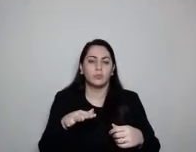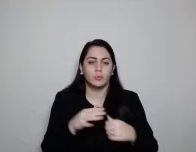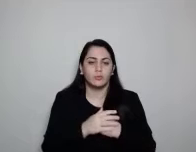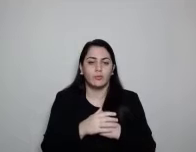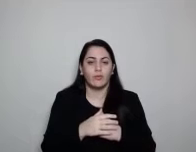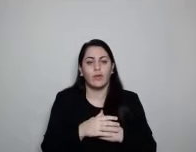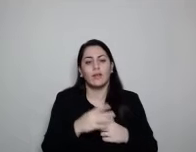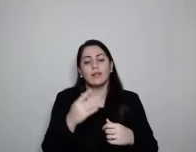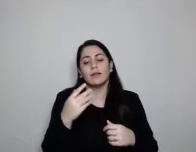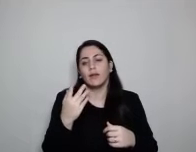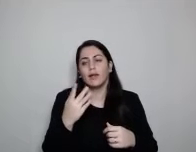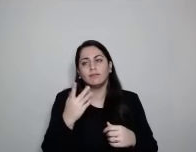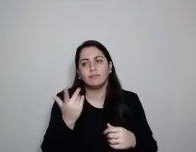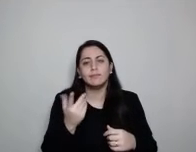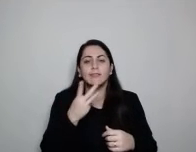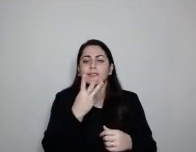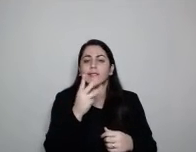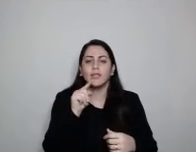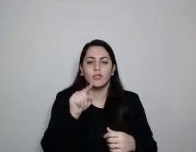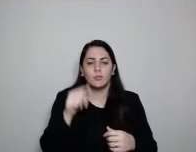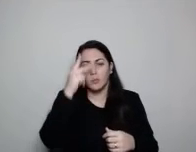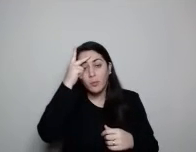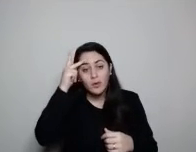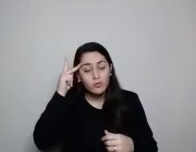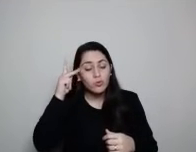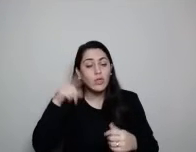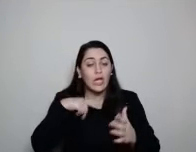assinantes na região. E, claro,